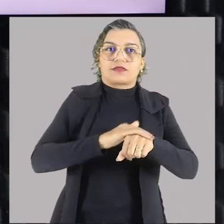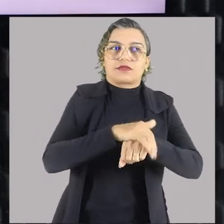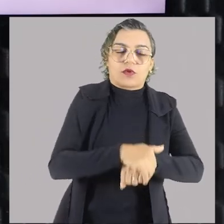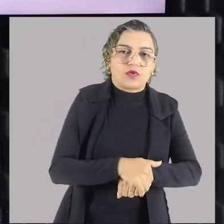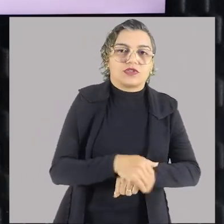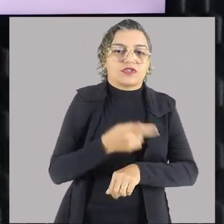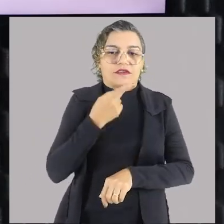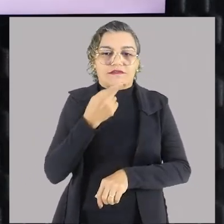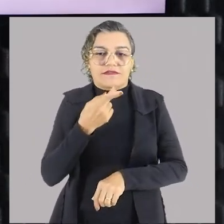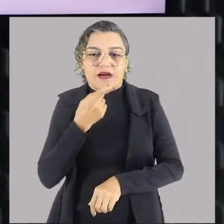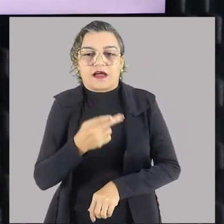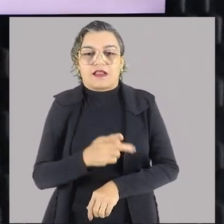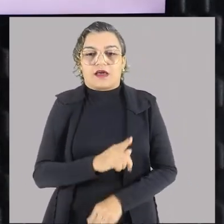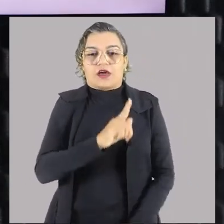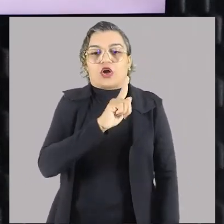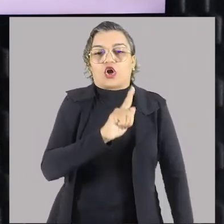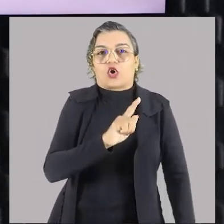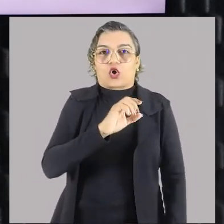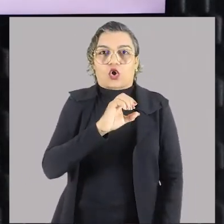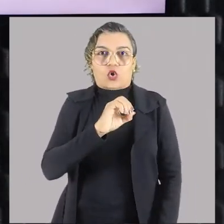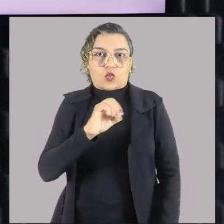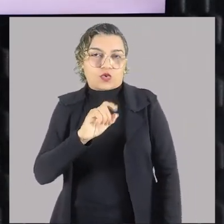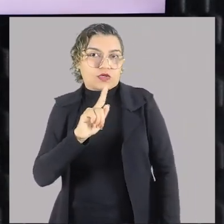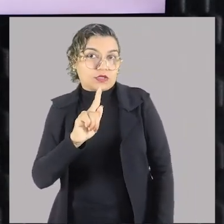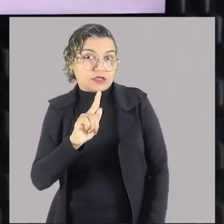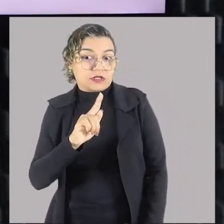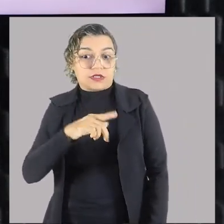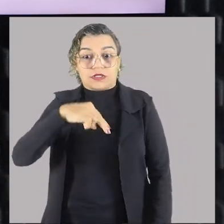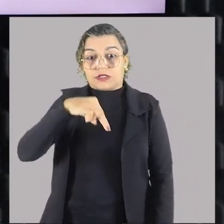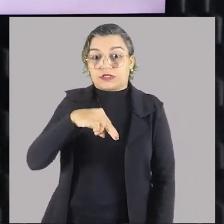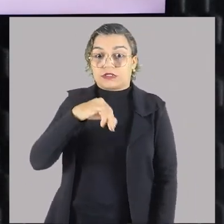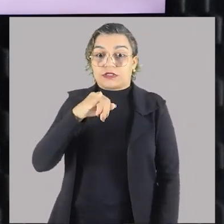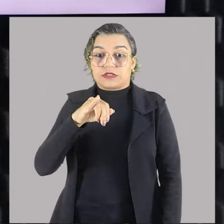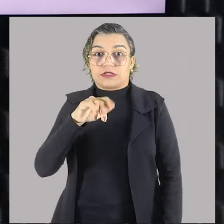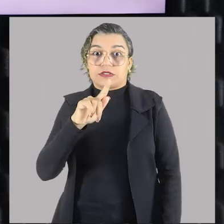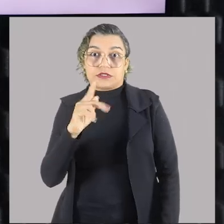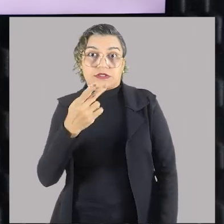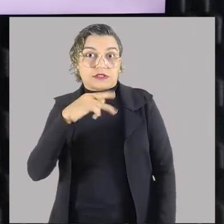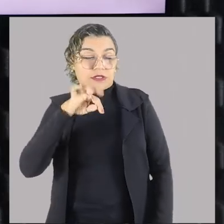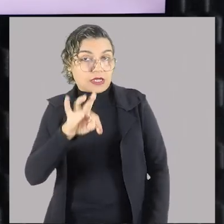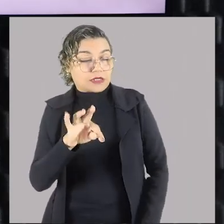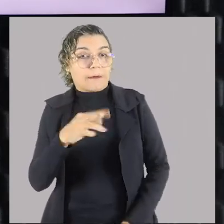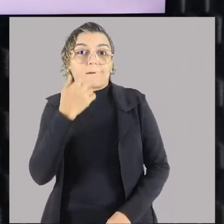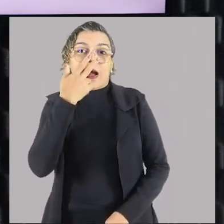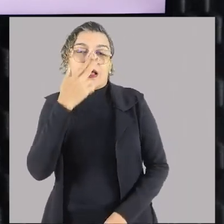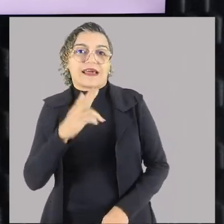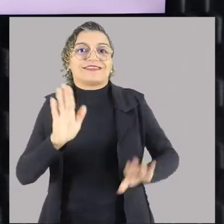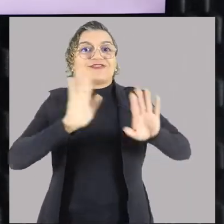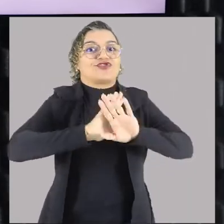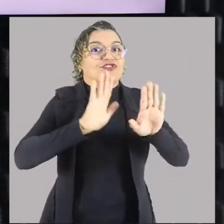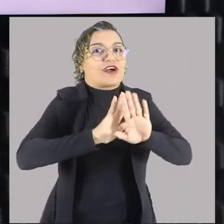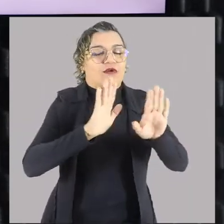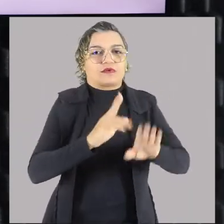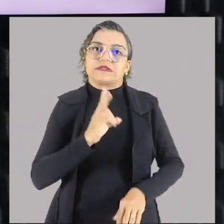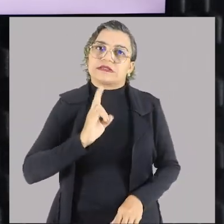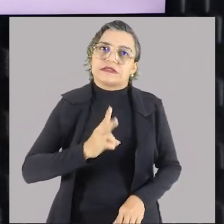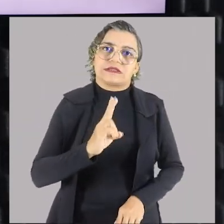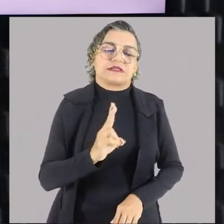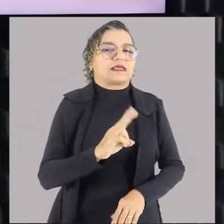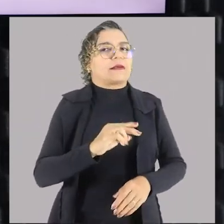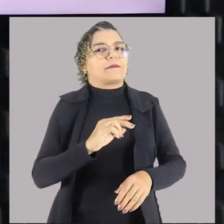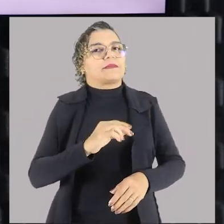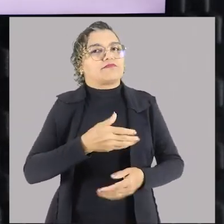para a pessoa good night quando você está chegando, porque é como se você estivesse mandando ela embora, tá bom? Good night é sempre um cumprimento